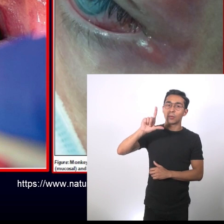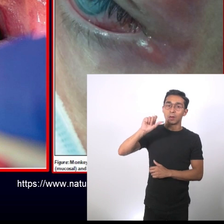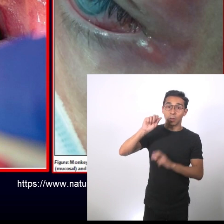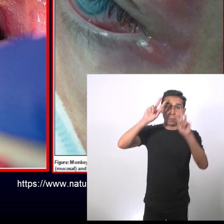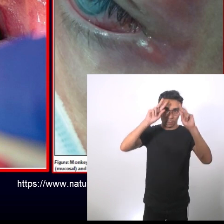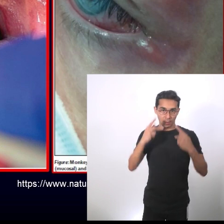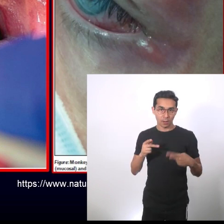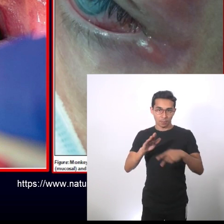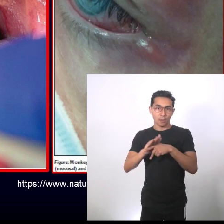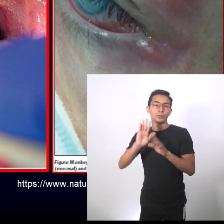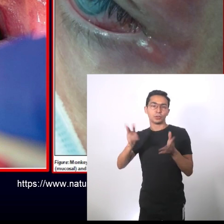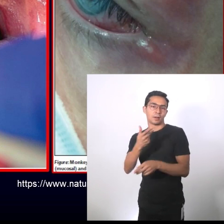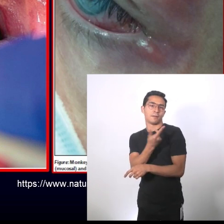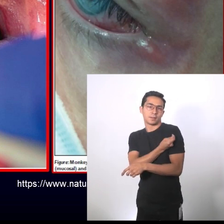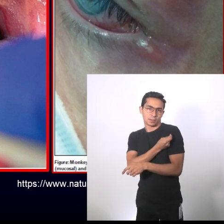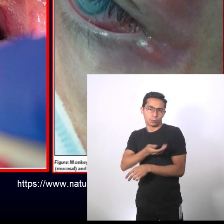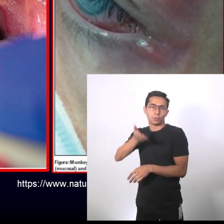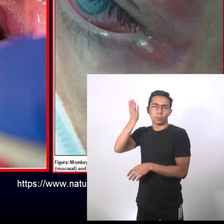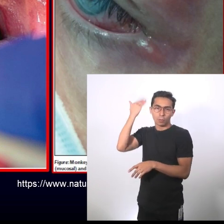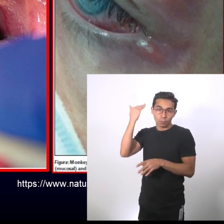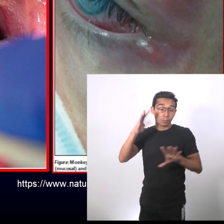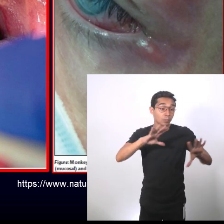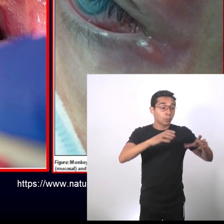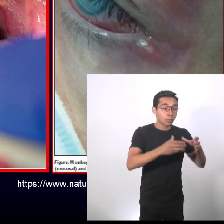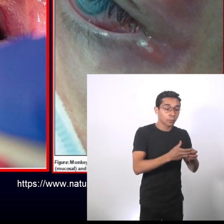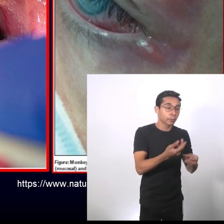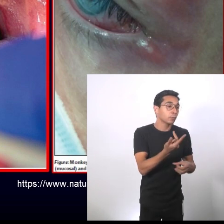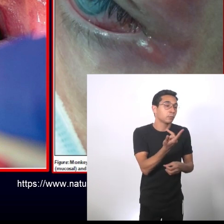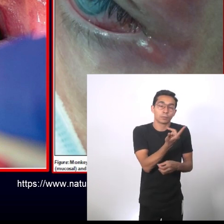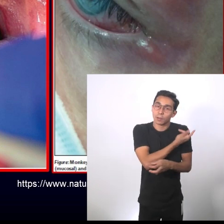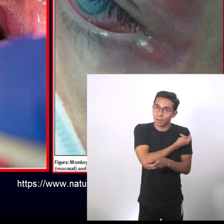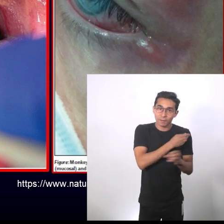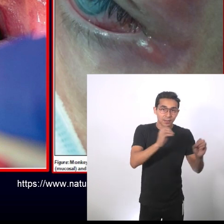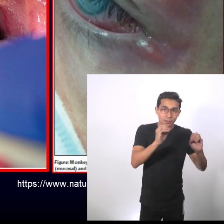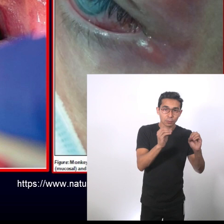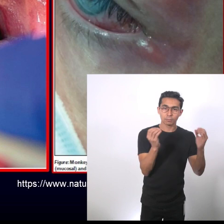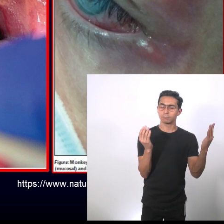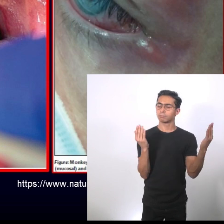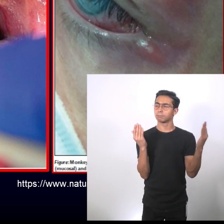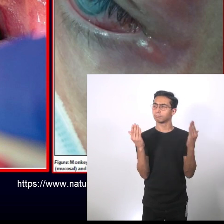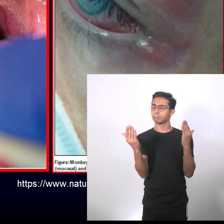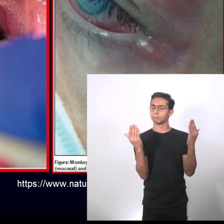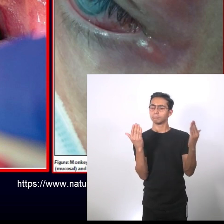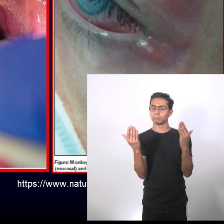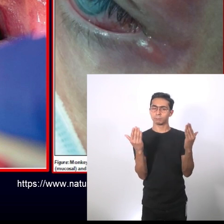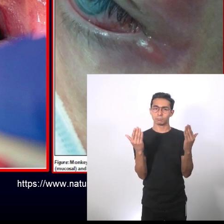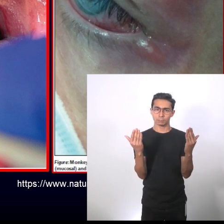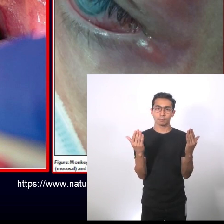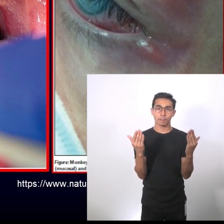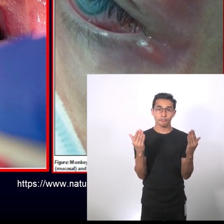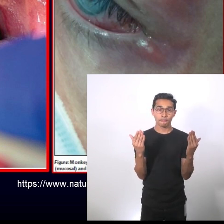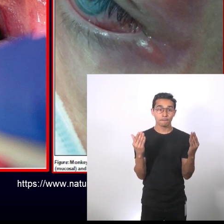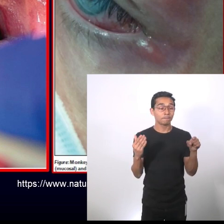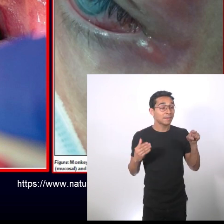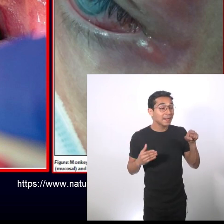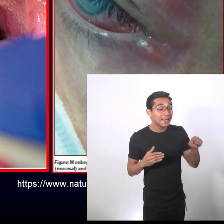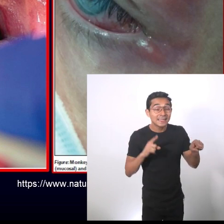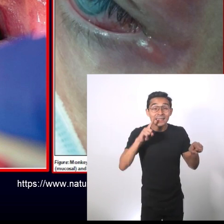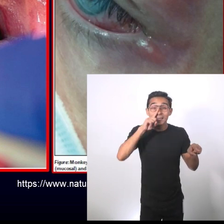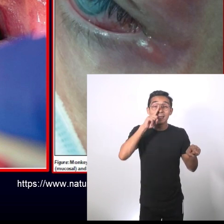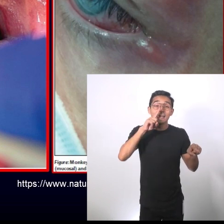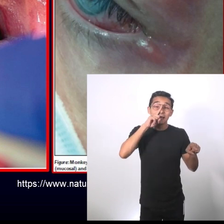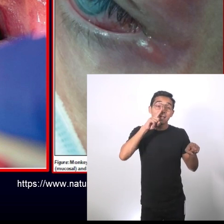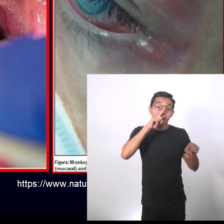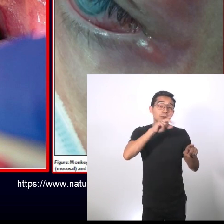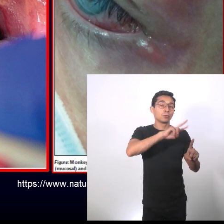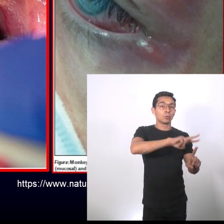humana, em relação a um grupo que não havia recebido a vacina da varíola, e a gente vê aí que foi praticamente o dobro, né, o risco de